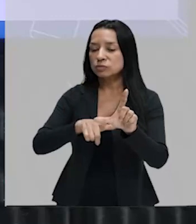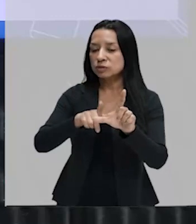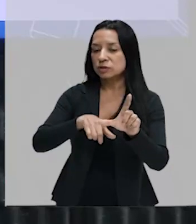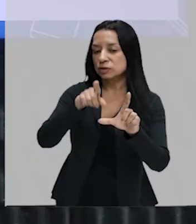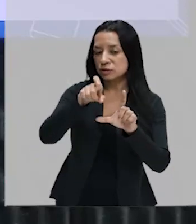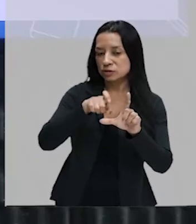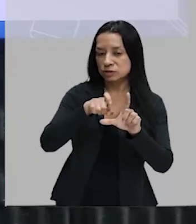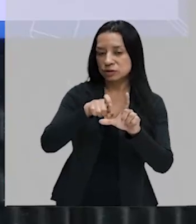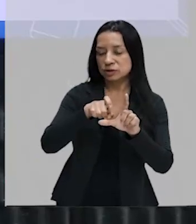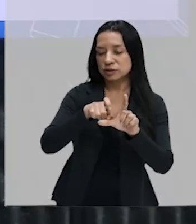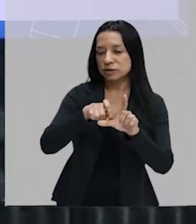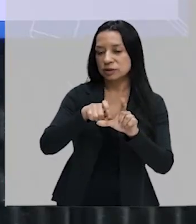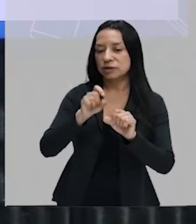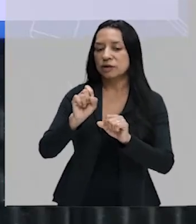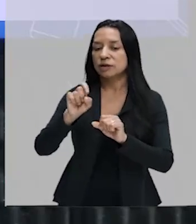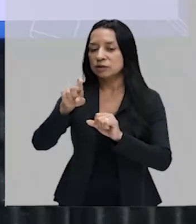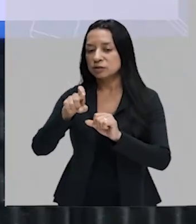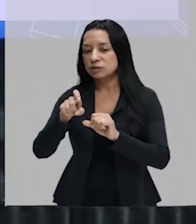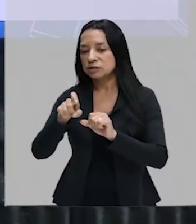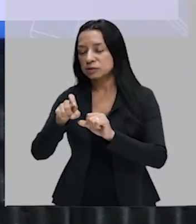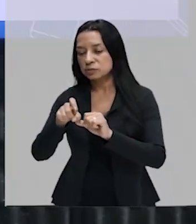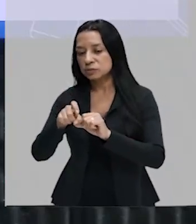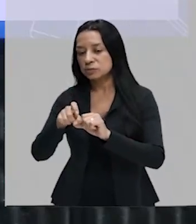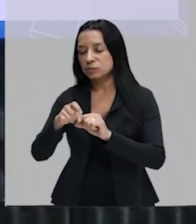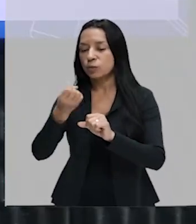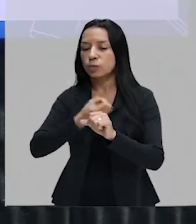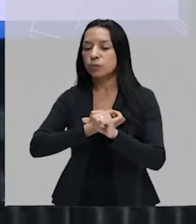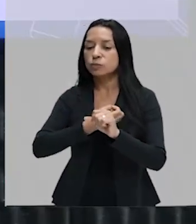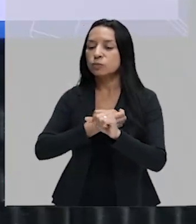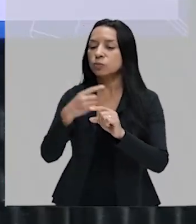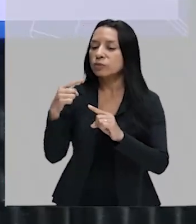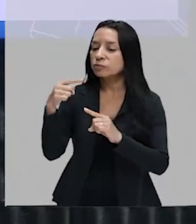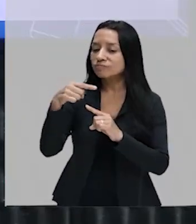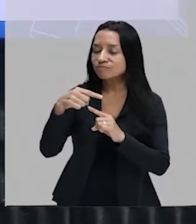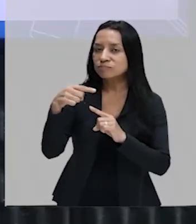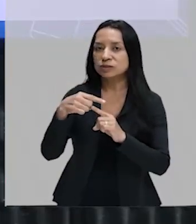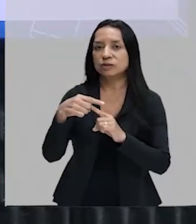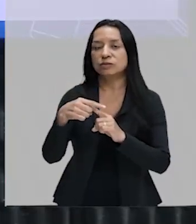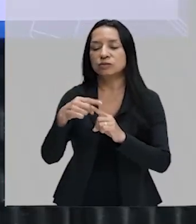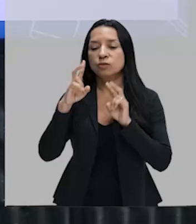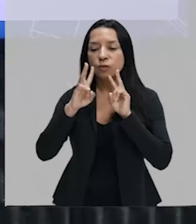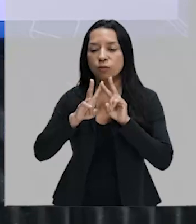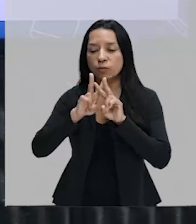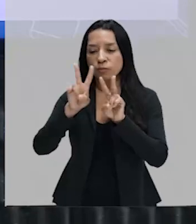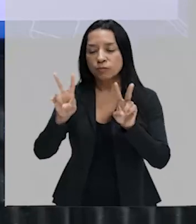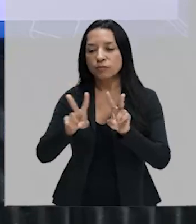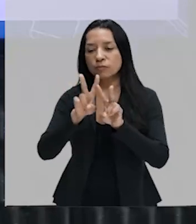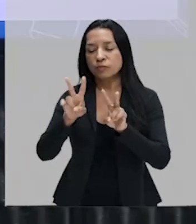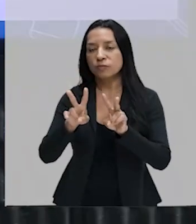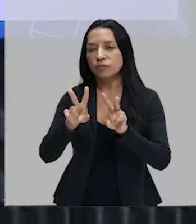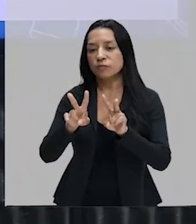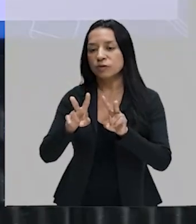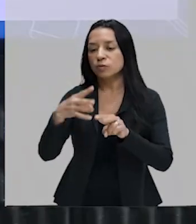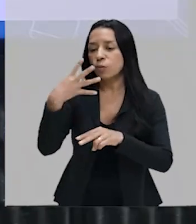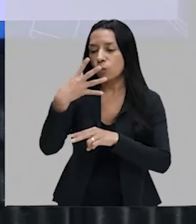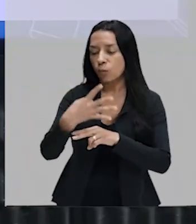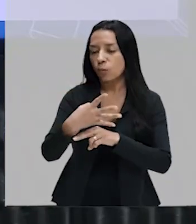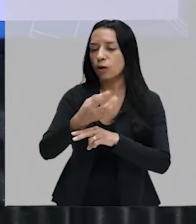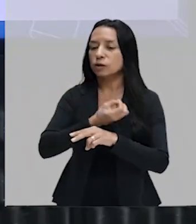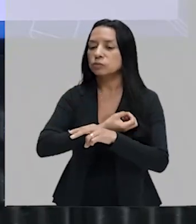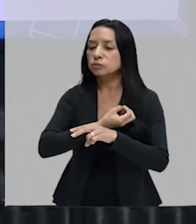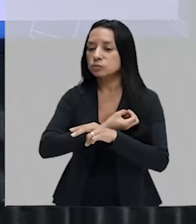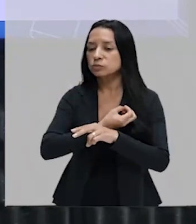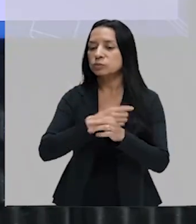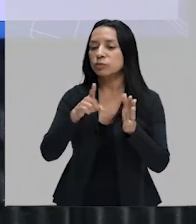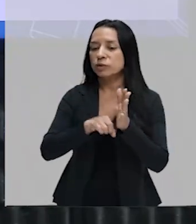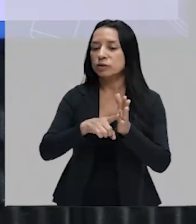que x é um número inteiro. Então, gente, eu vou olhar para aqueles 4 elementos que foram dados,